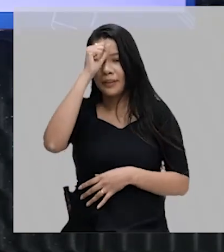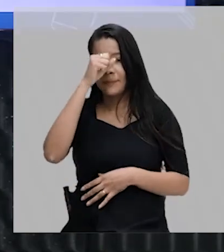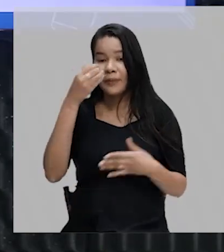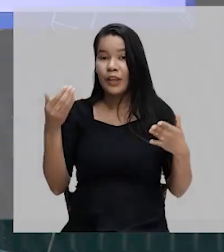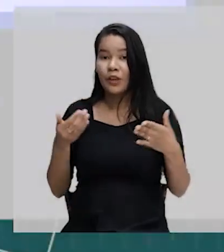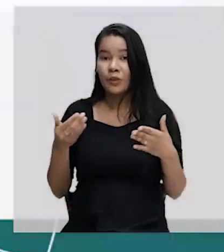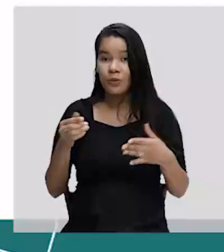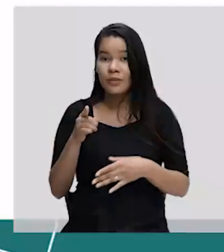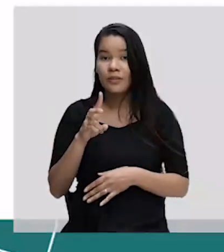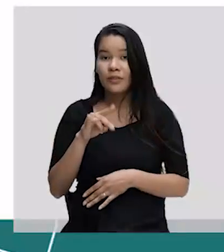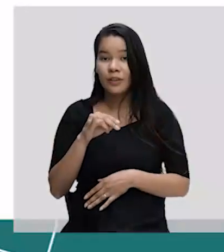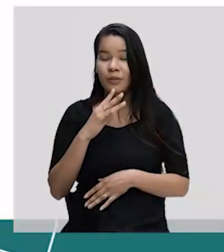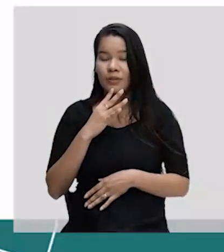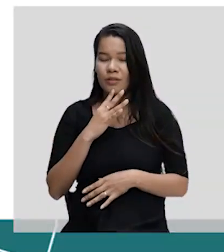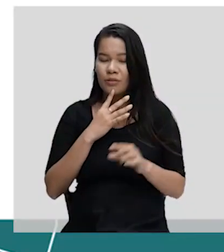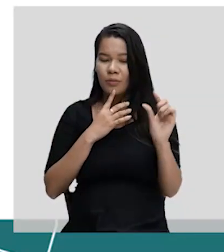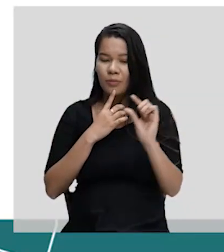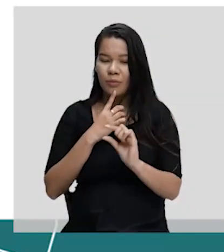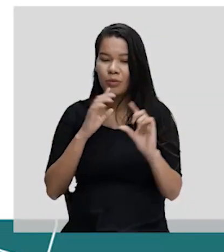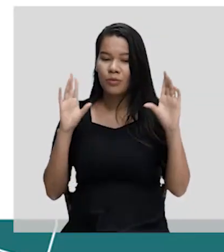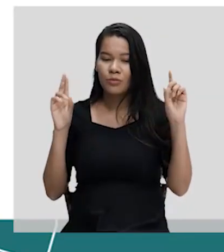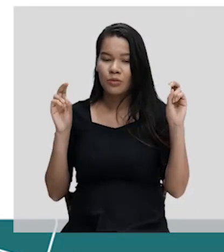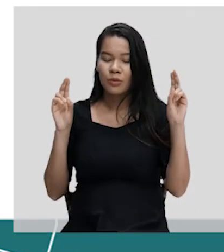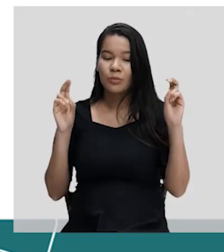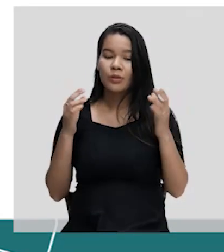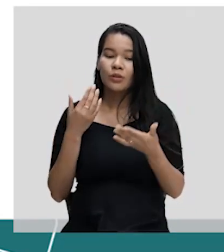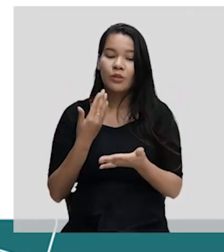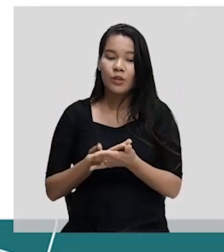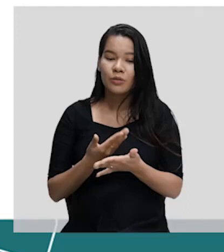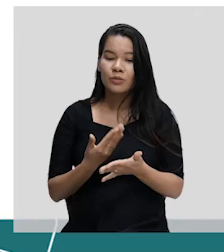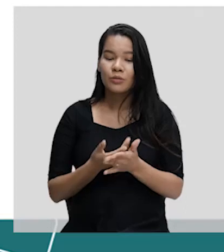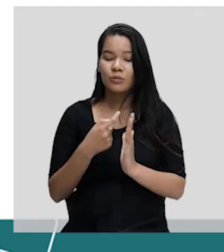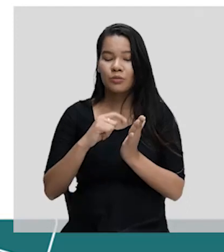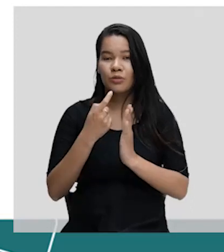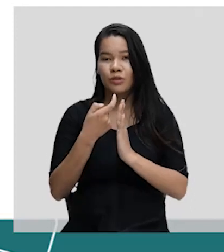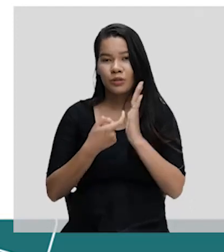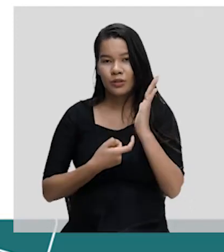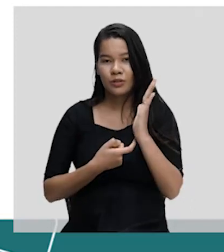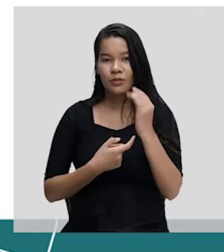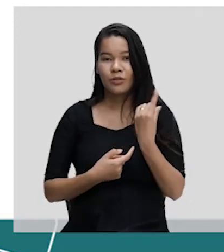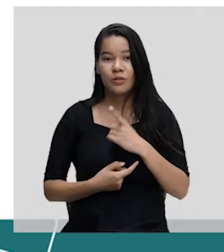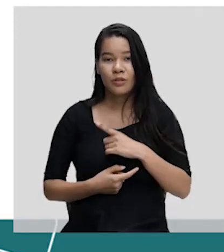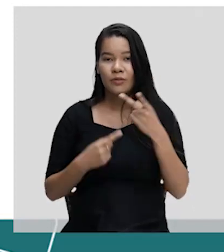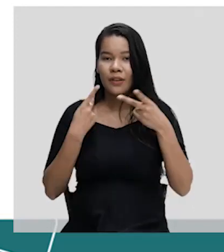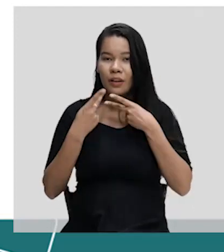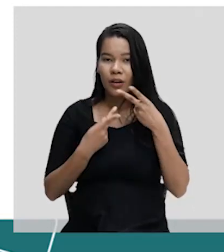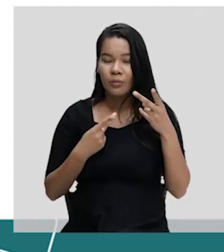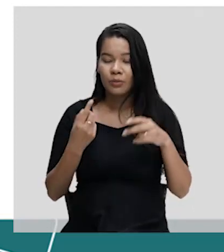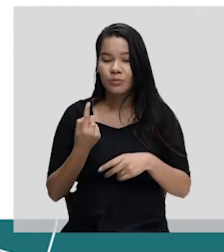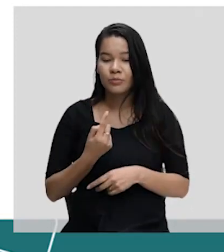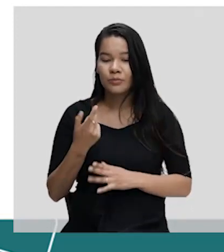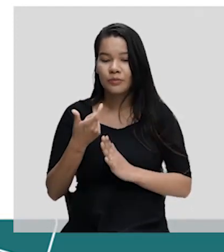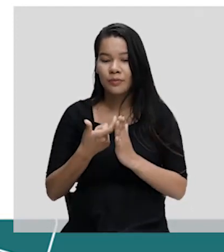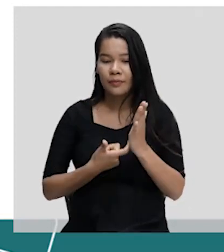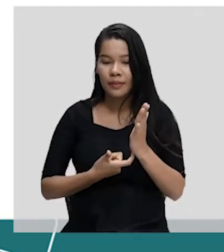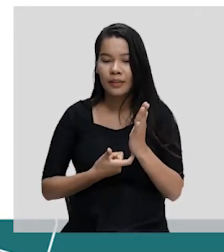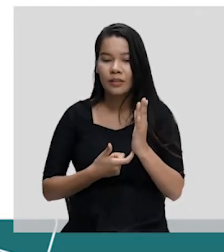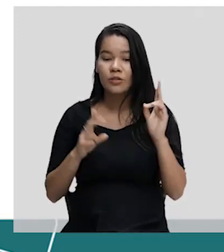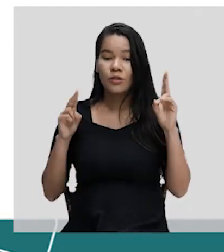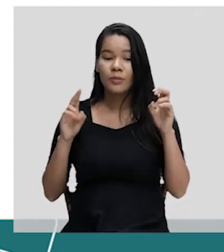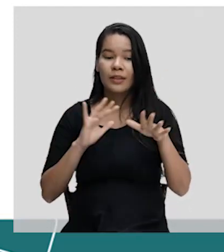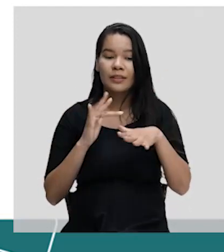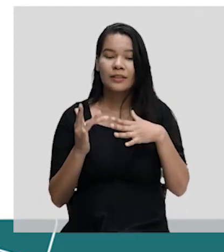Conhecer um pouquinho de estudo de texto. Nós vamos falar sobre um texto sobre as